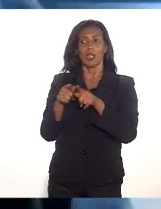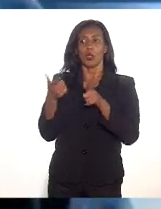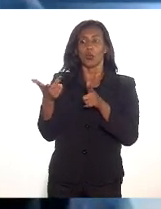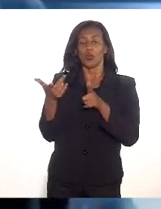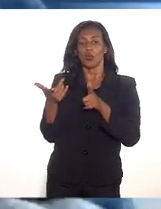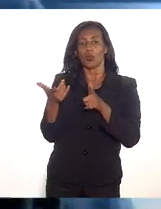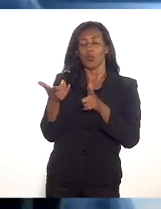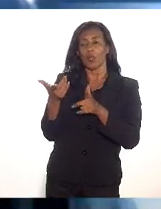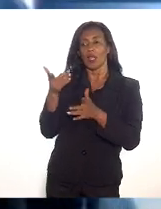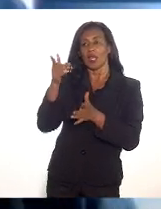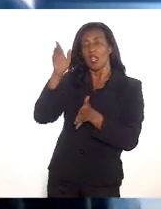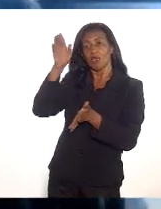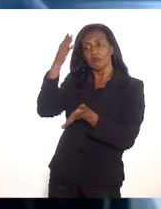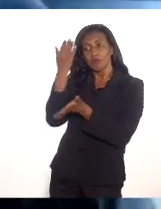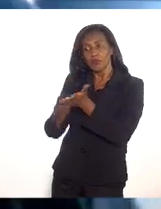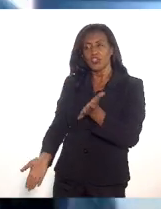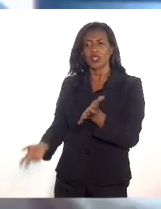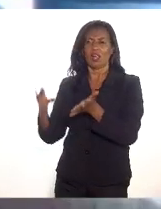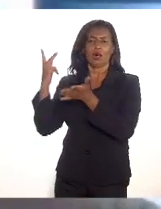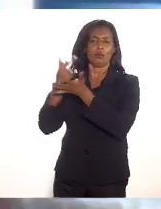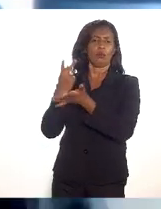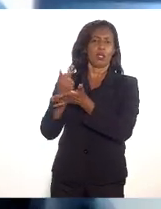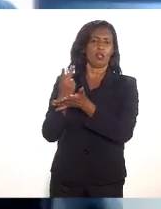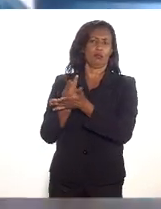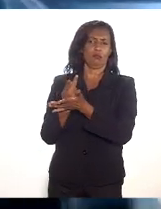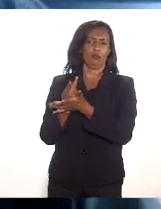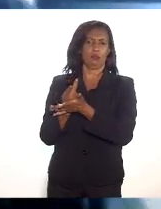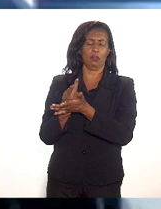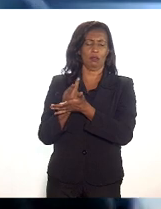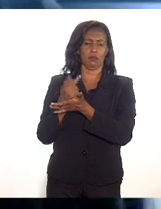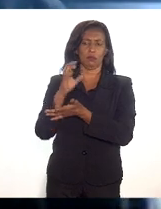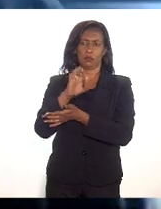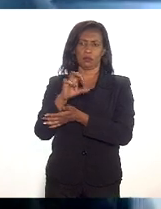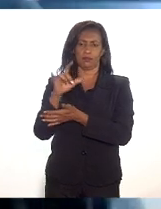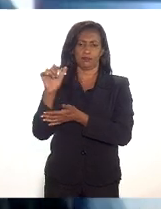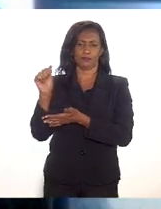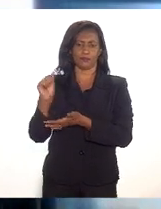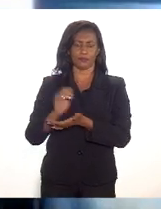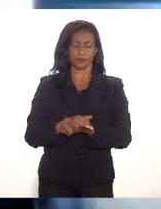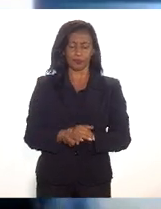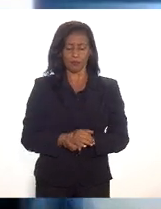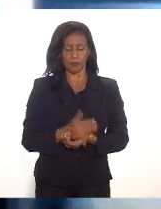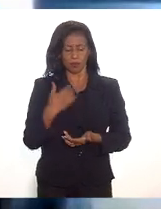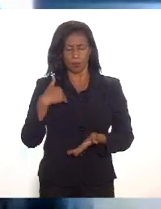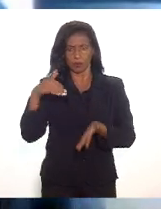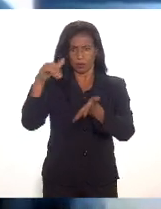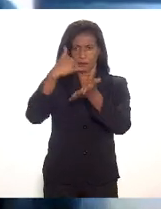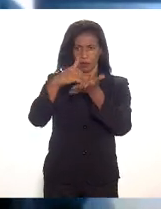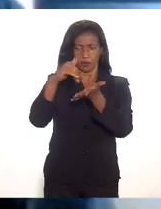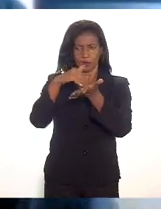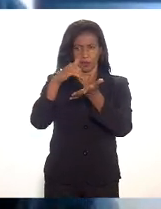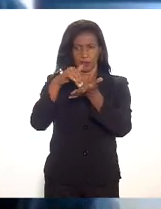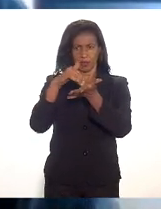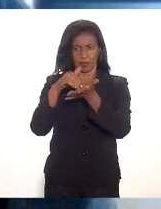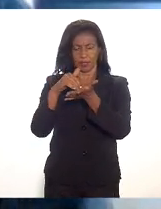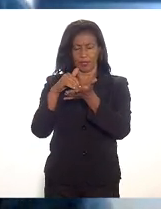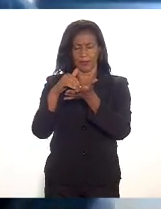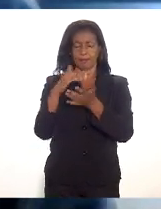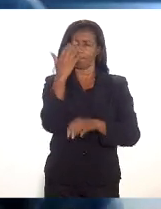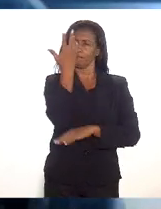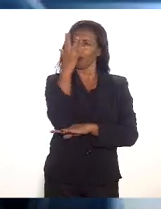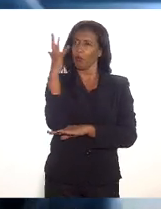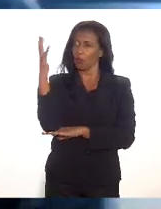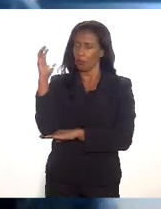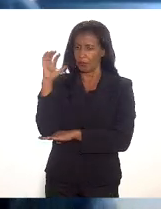SEDAI. Outra coisa, quando eu estive na Secretaria do Ambiente, nós passamos